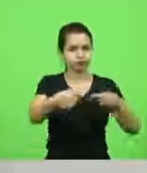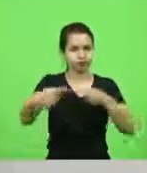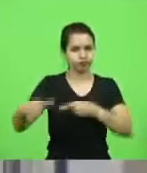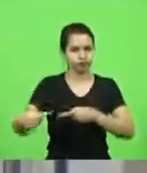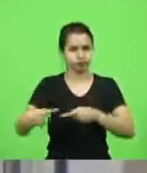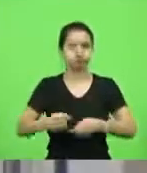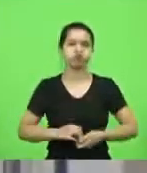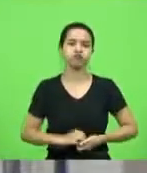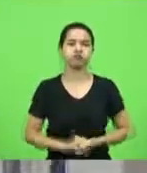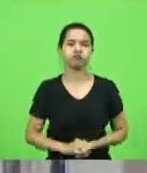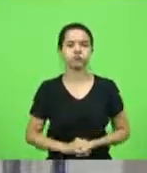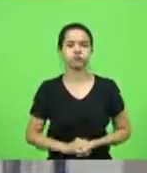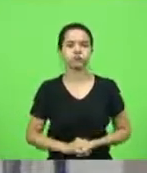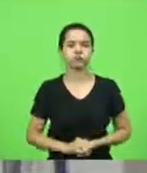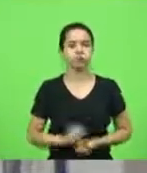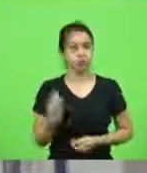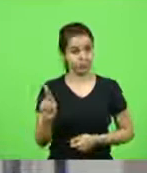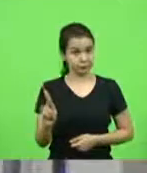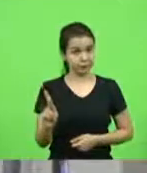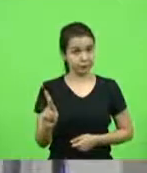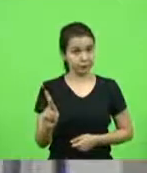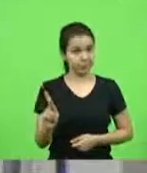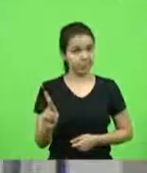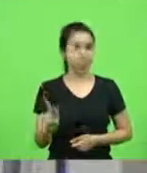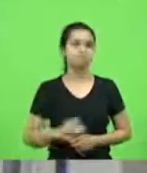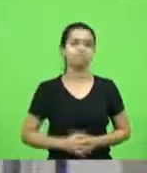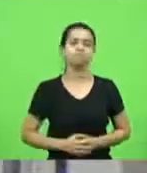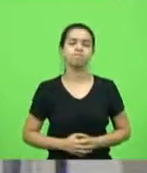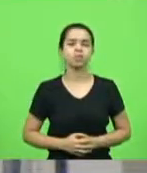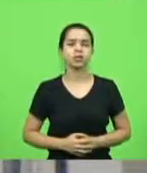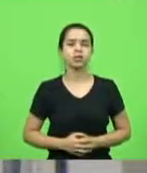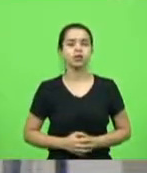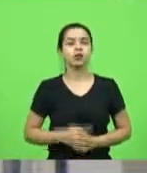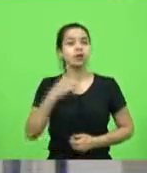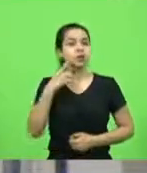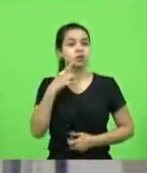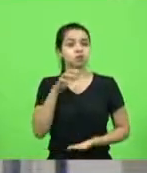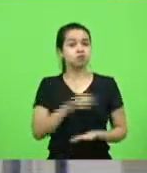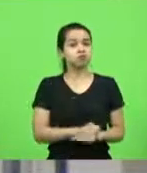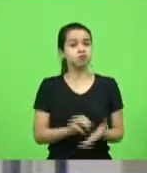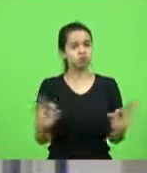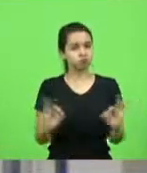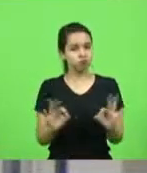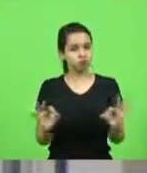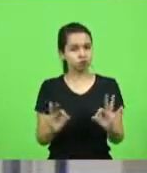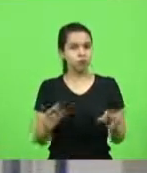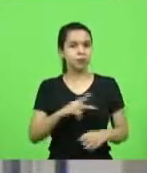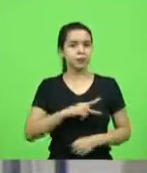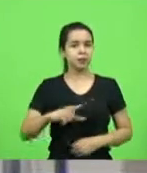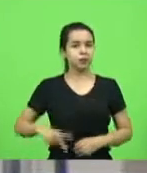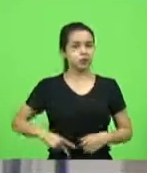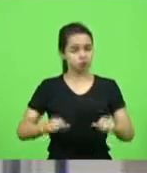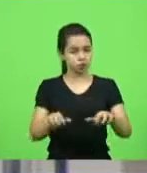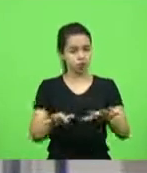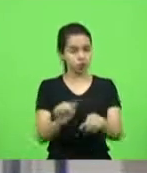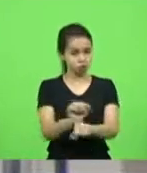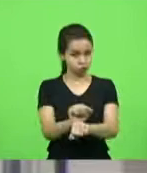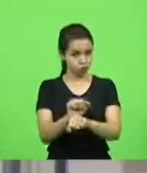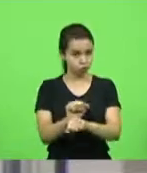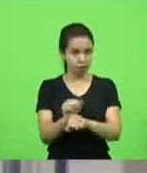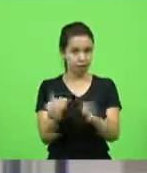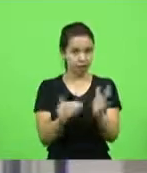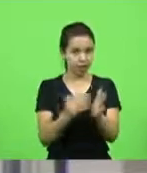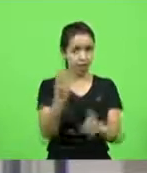ok ok Deputado não havendo mais ninguém escrita é só presidência suspende a sessão até as